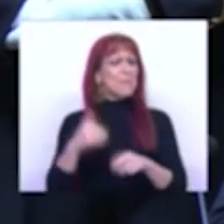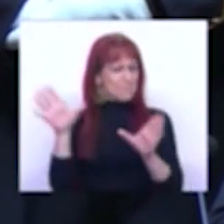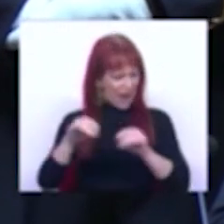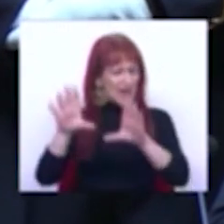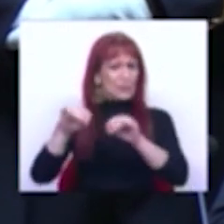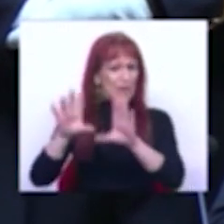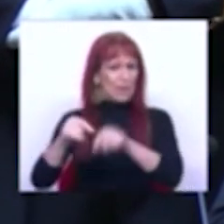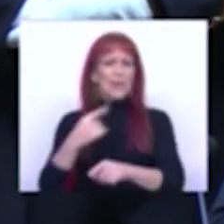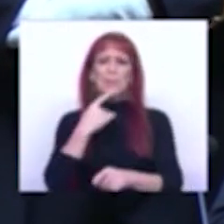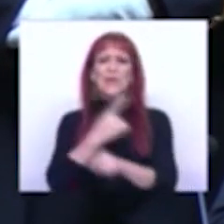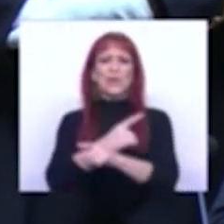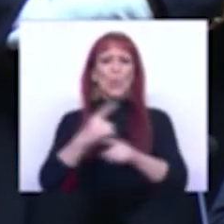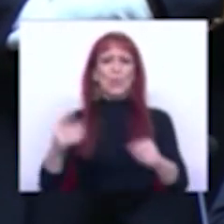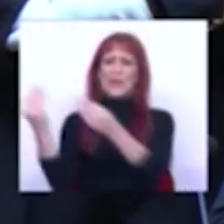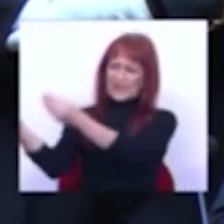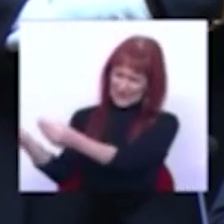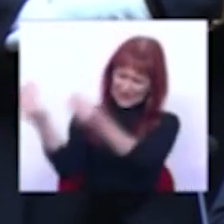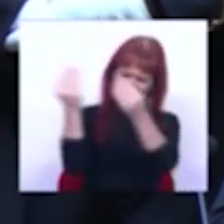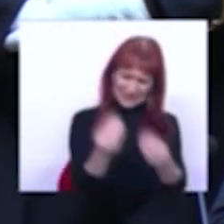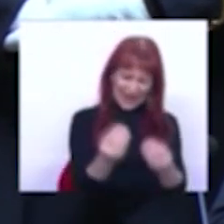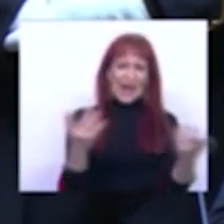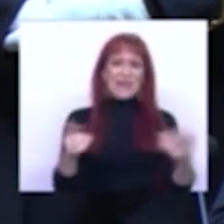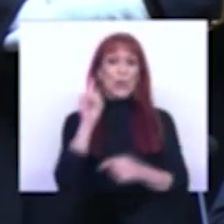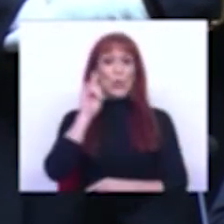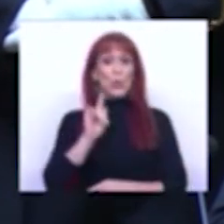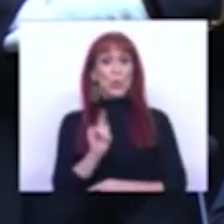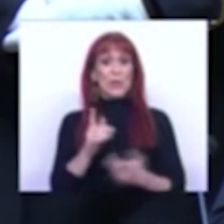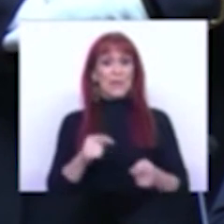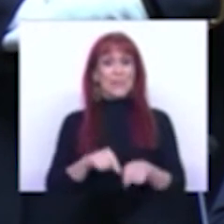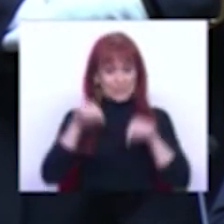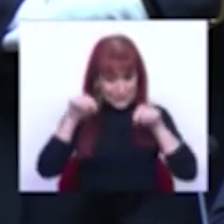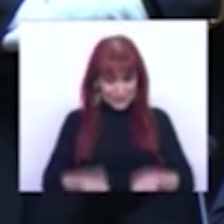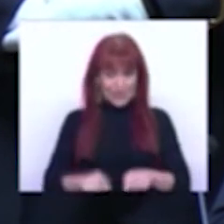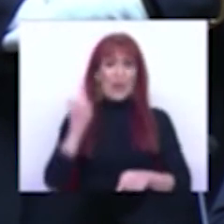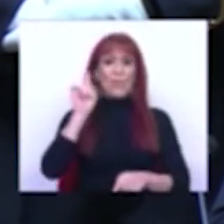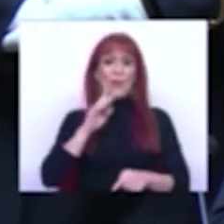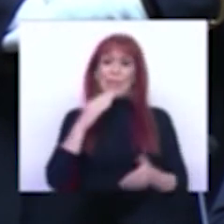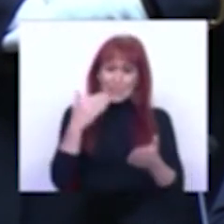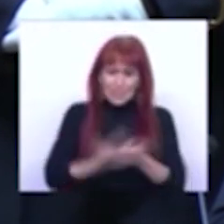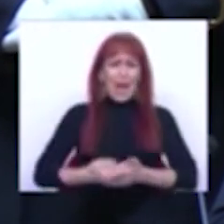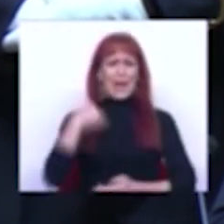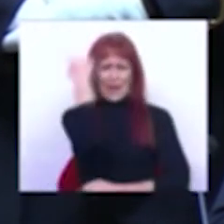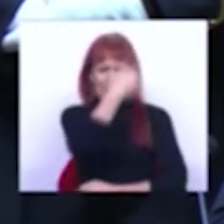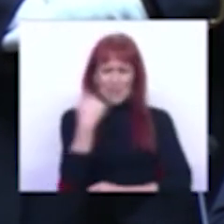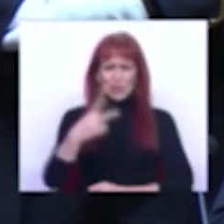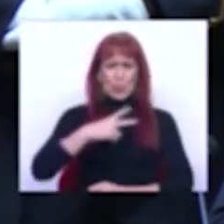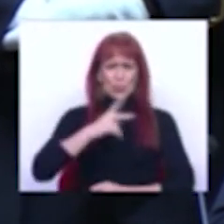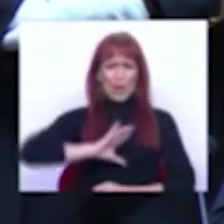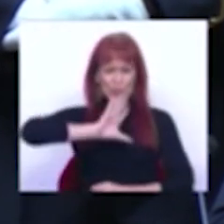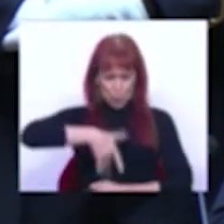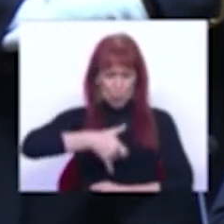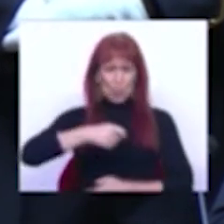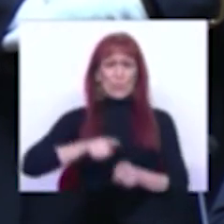longe para justificar trazê-las a terreiro no dia em que precisamente valorizo a imagem de Portugal no